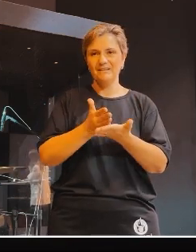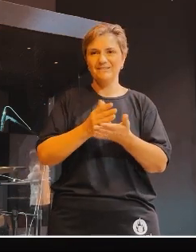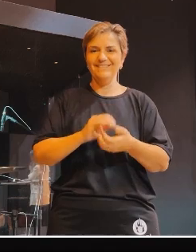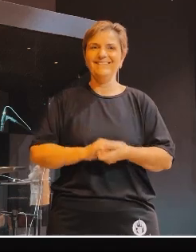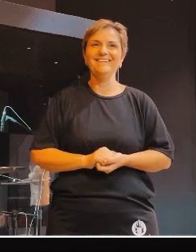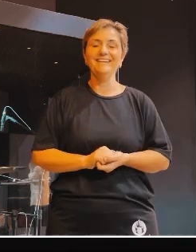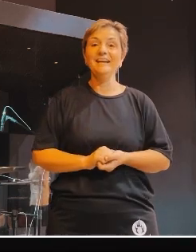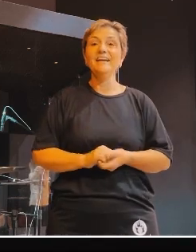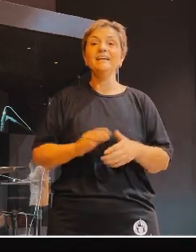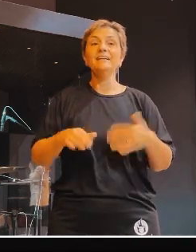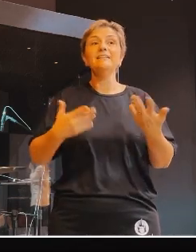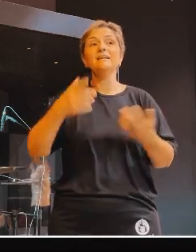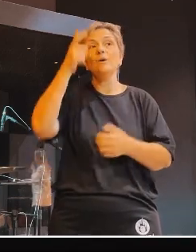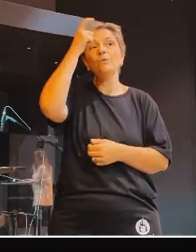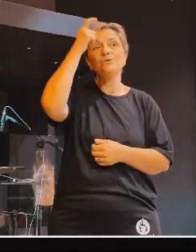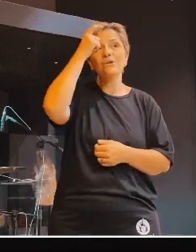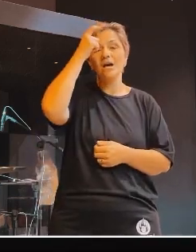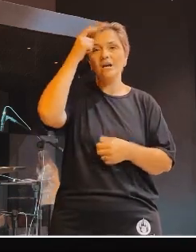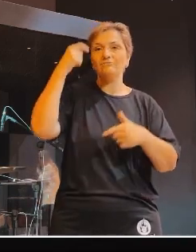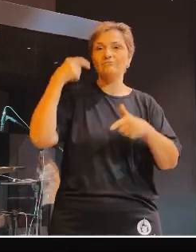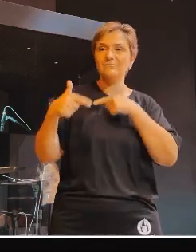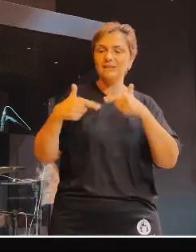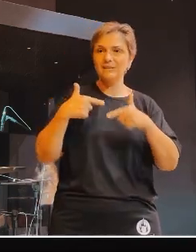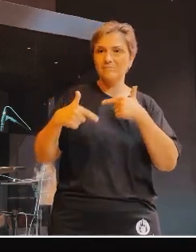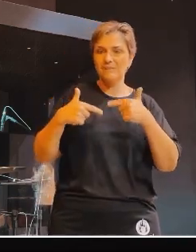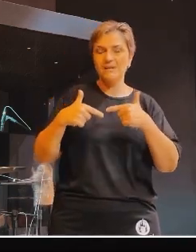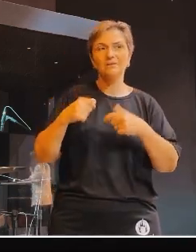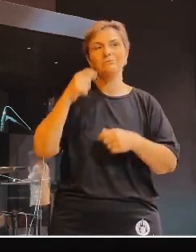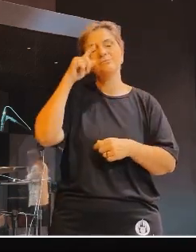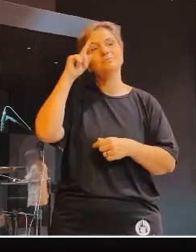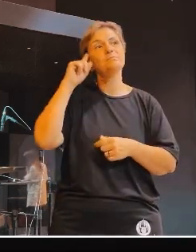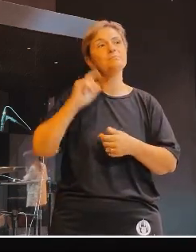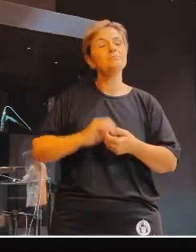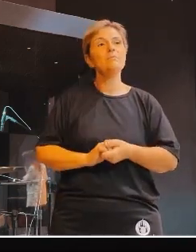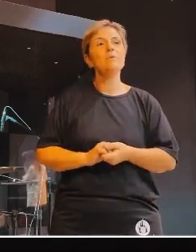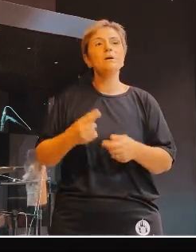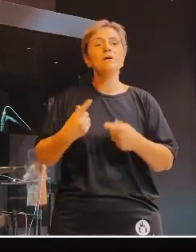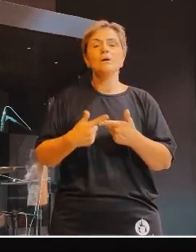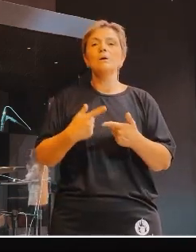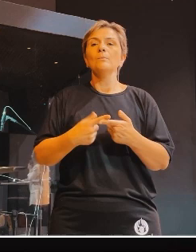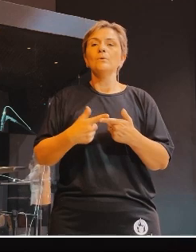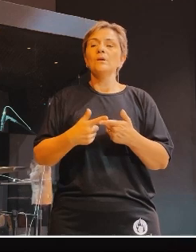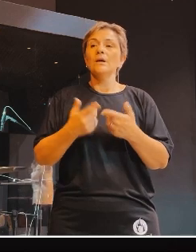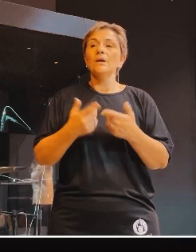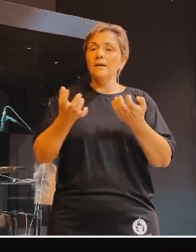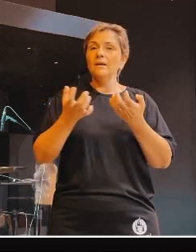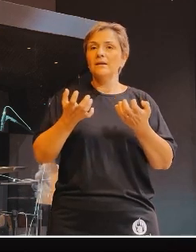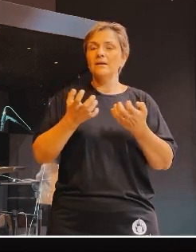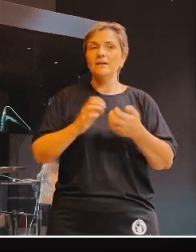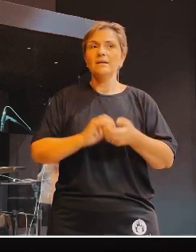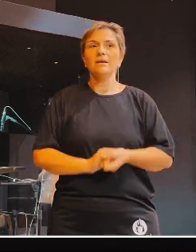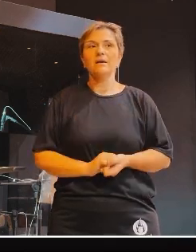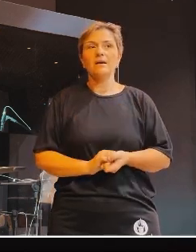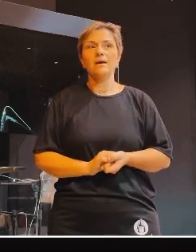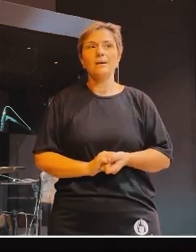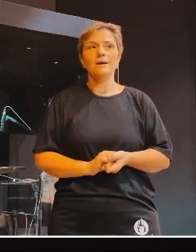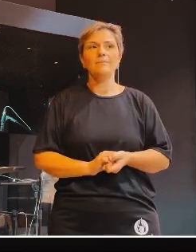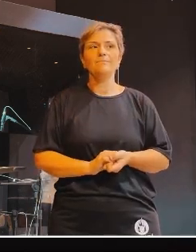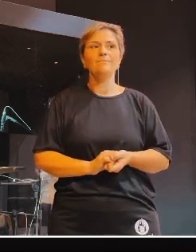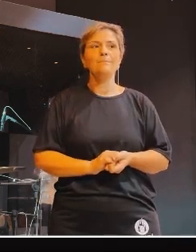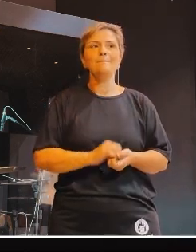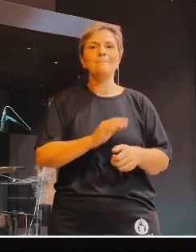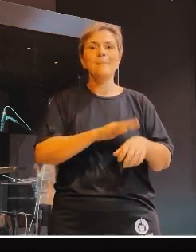Então o diabo, ele está trabalhando. Ele está trabalhando porque ele quer levar o maior número de